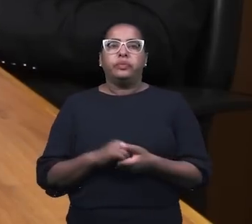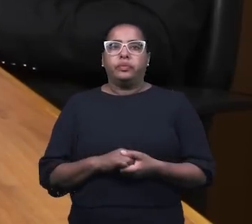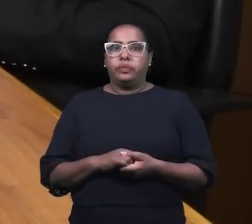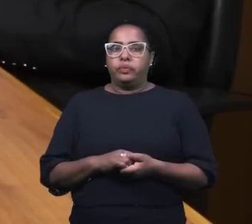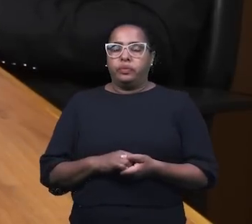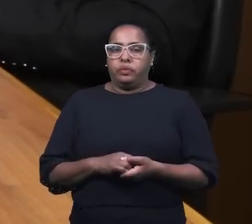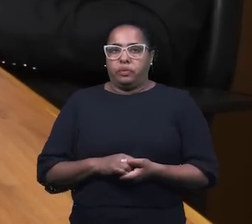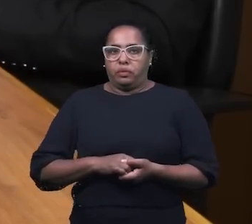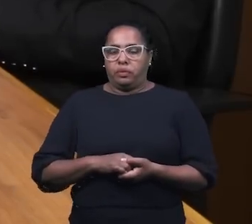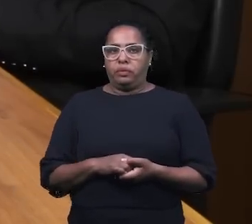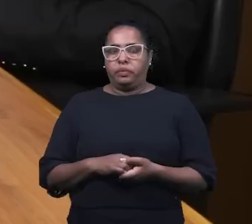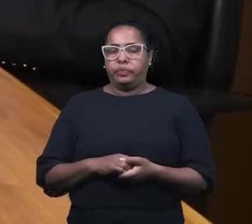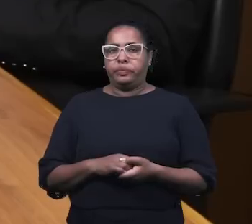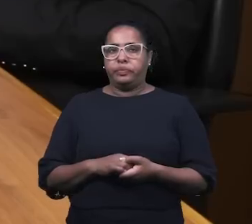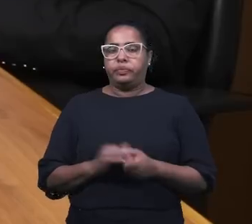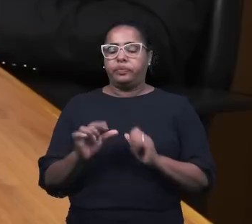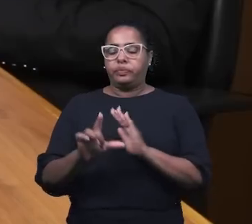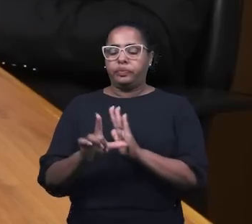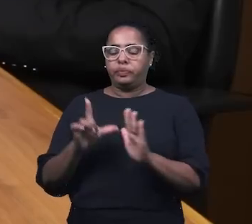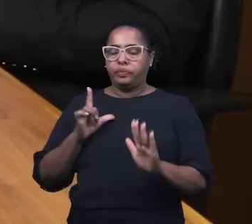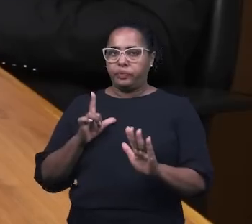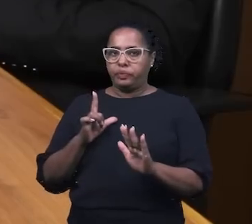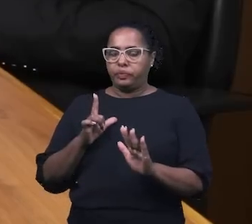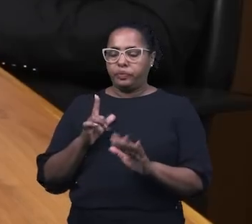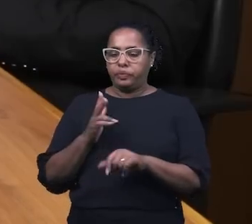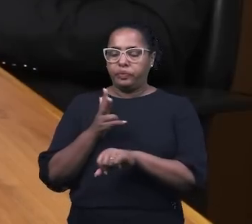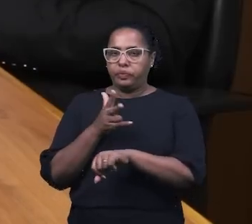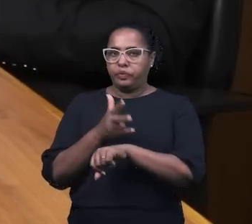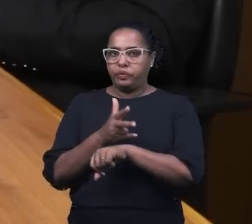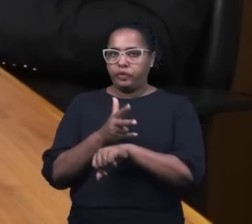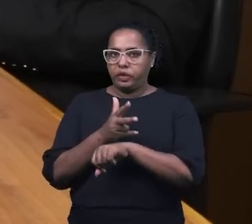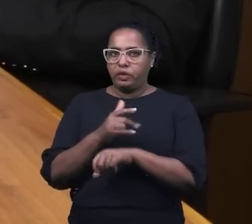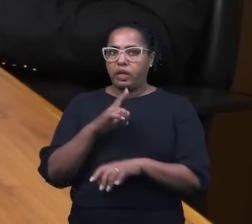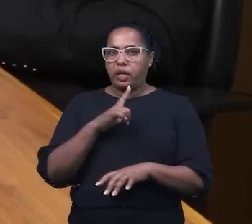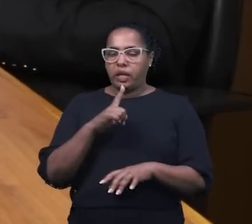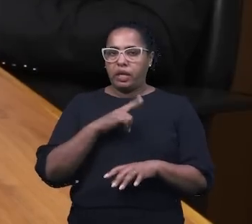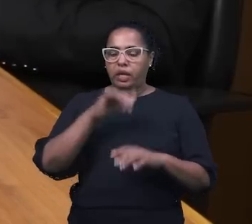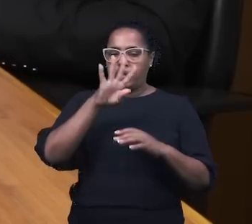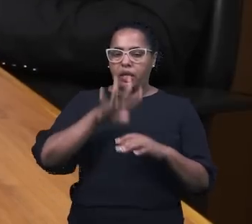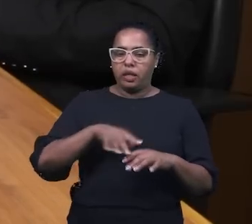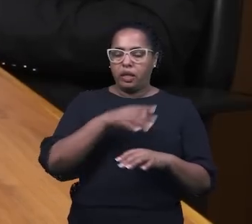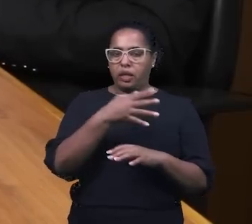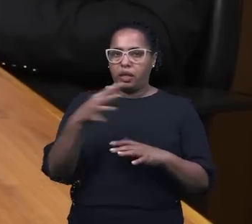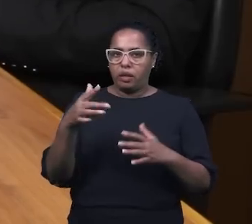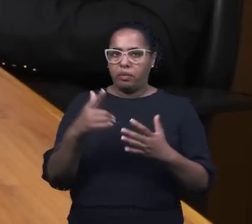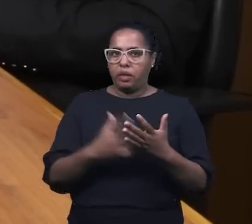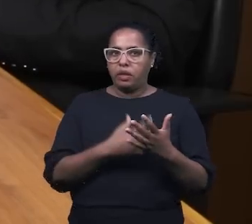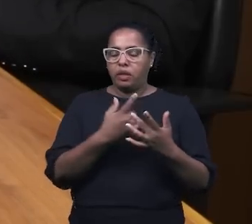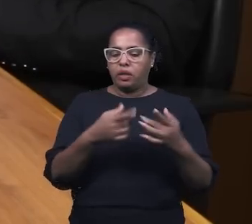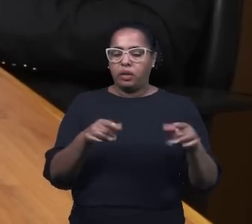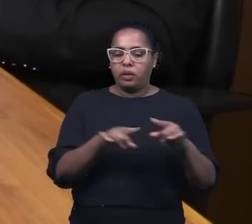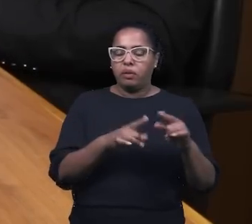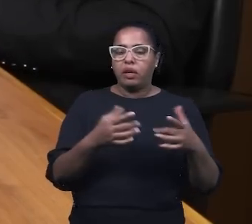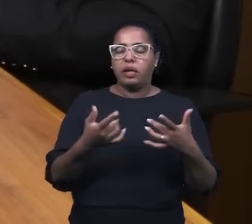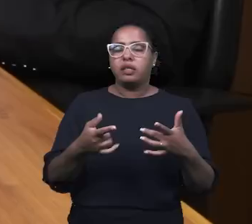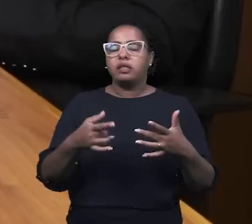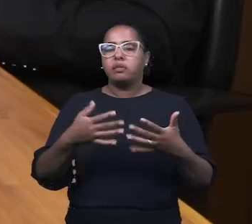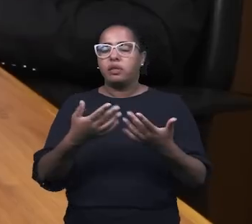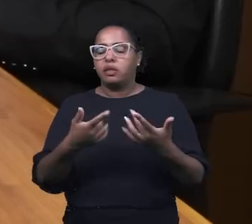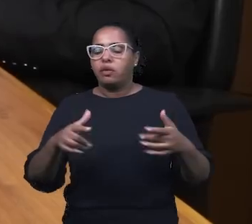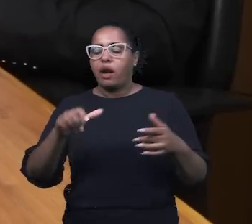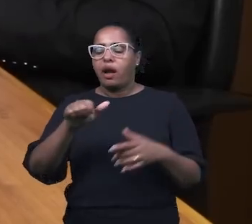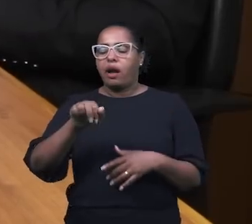adendo, antes de nós gravarmos, o hino tem a partitura da melodia, mas também precisa ser feito um